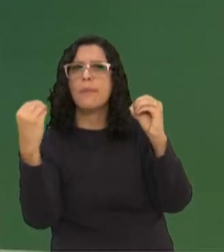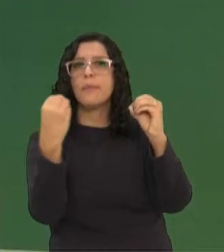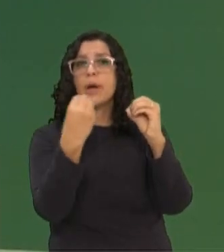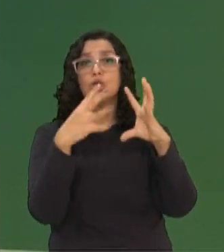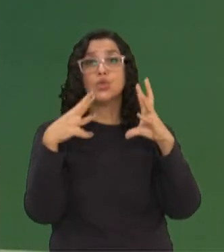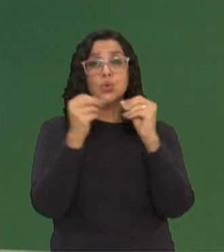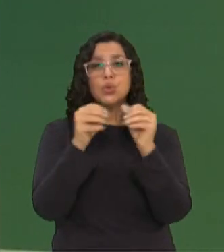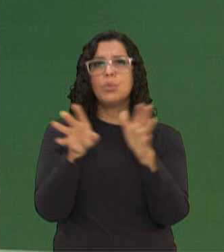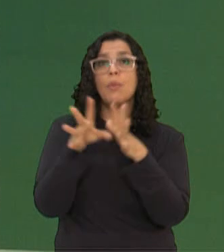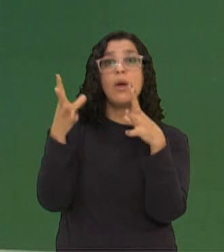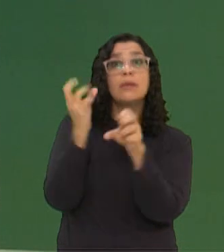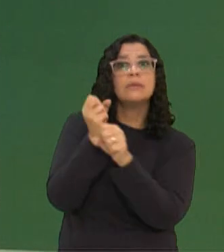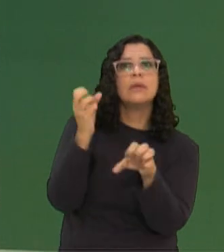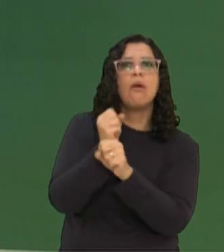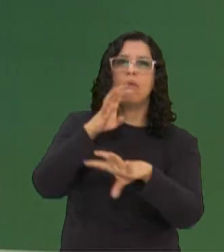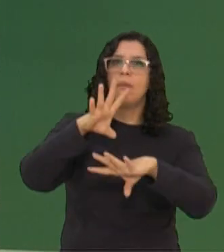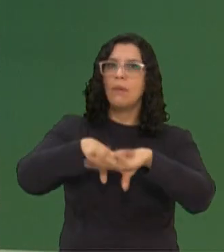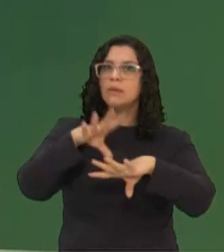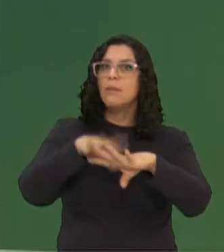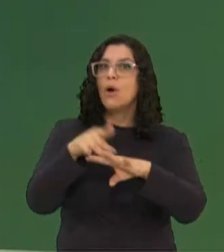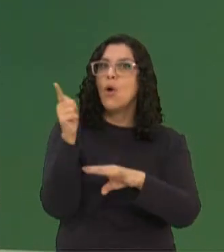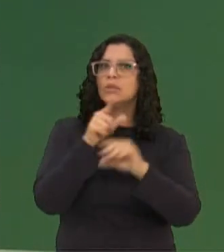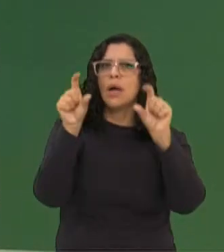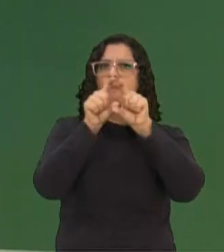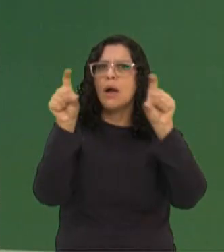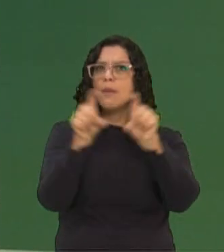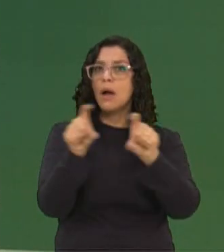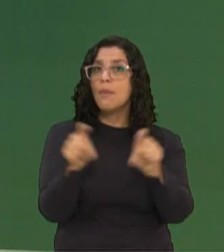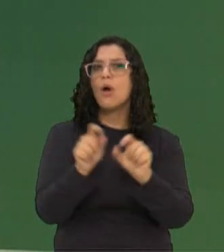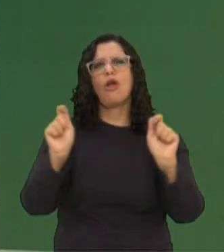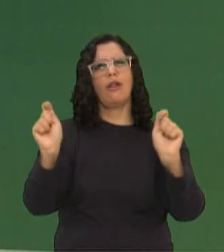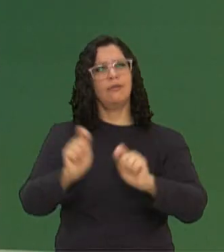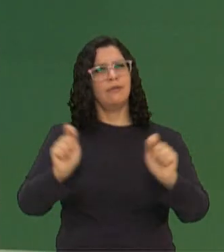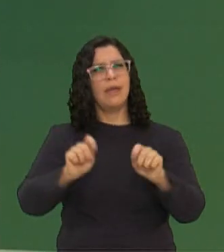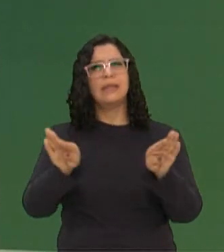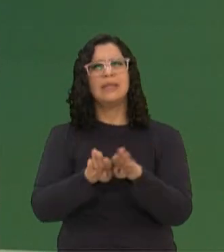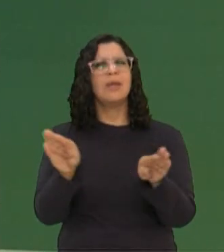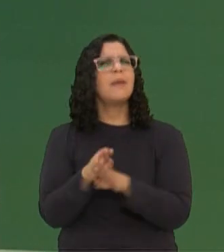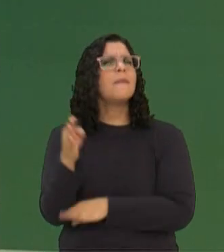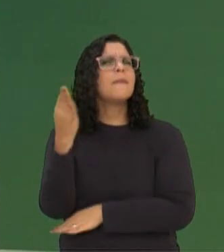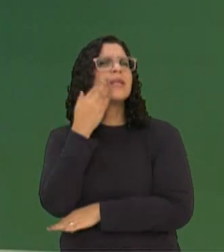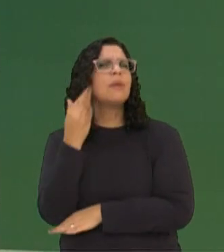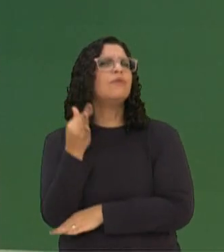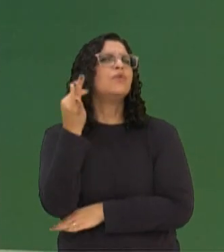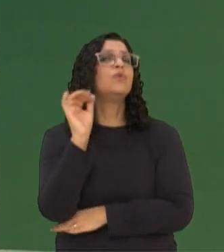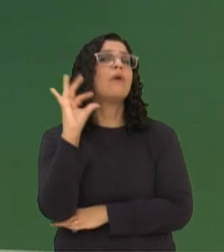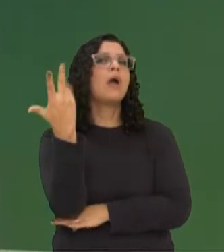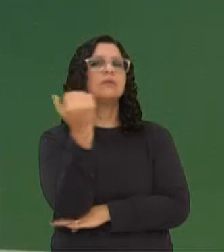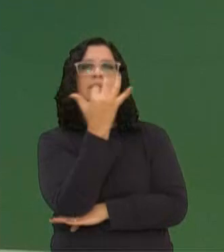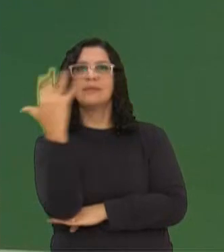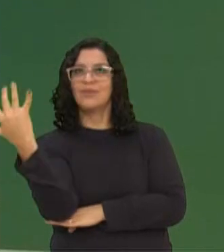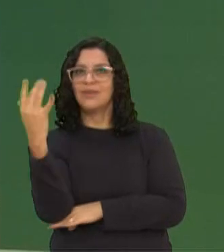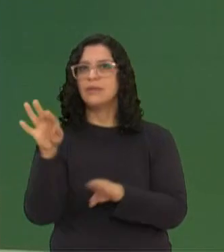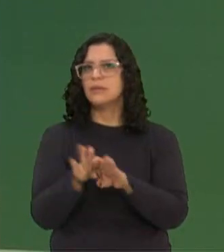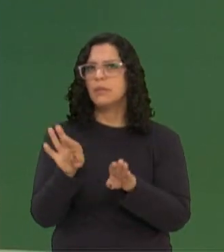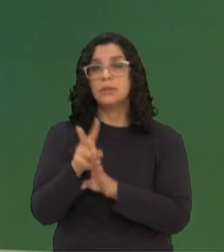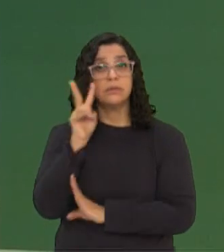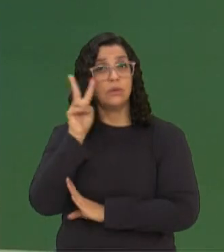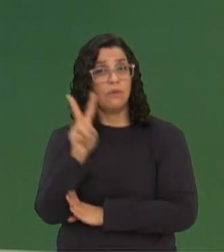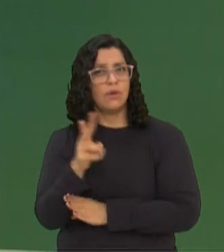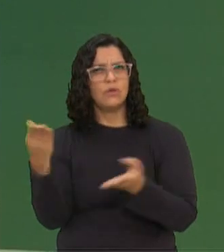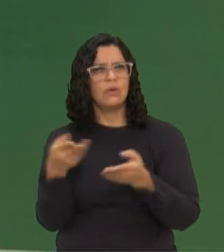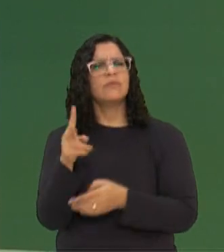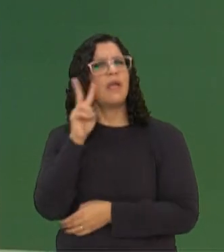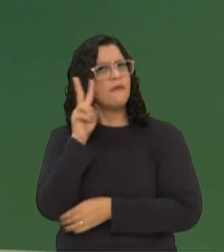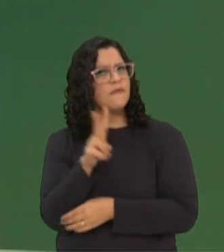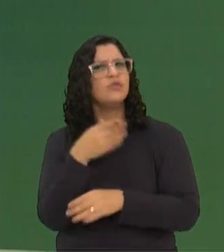transformar tudo isso em cálculos matemáticos. Então agora é possível a gente prever o que acontece na natureza. Quando você vê, você já